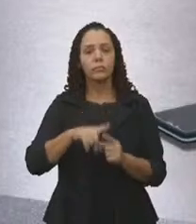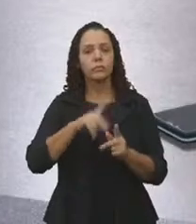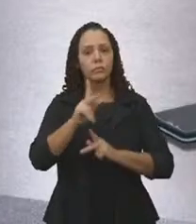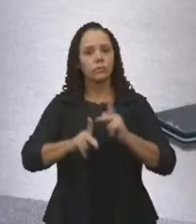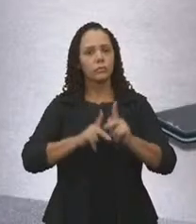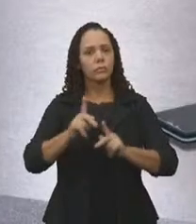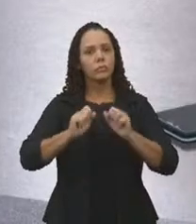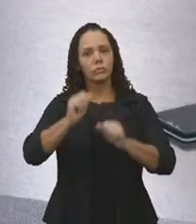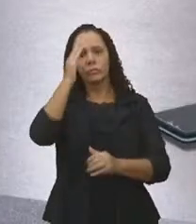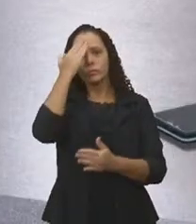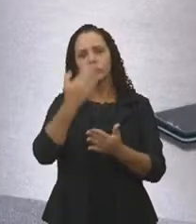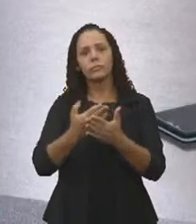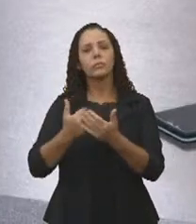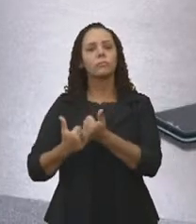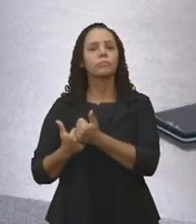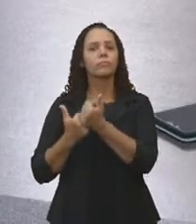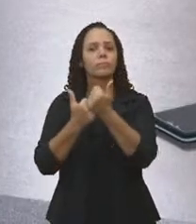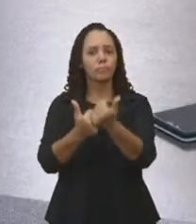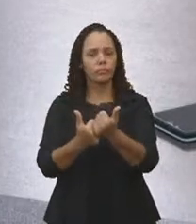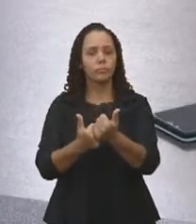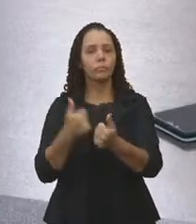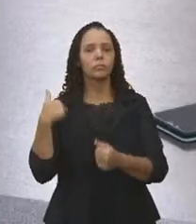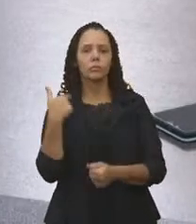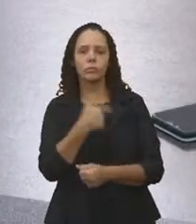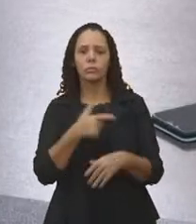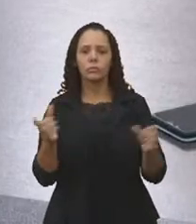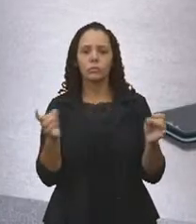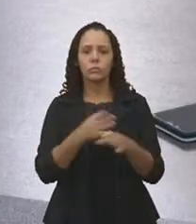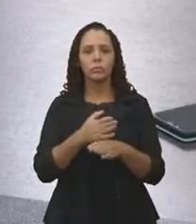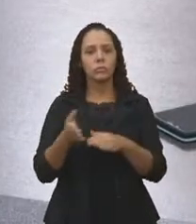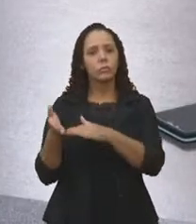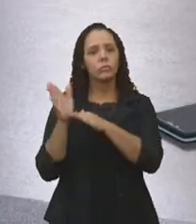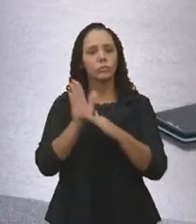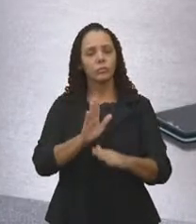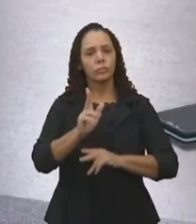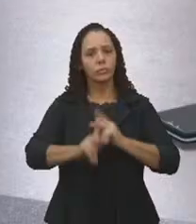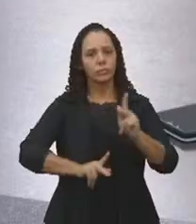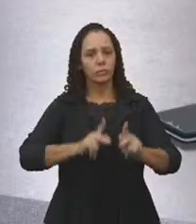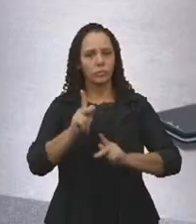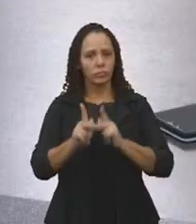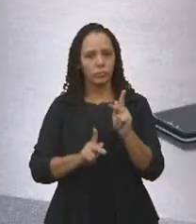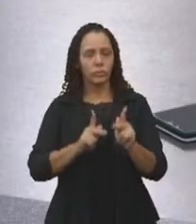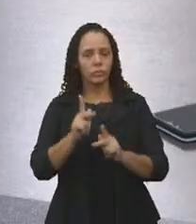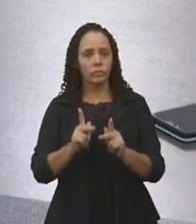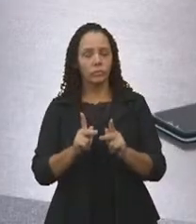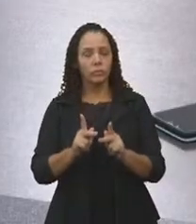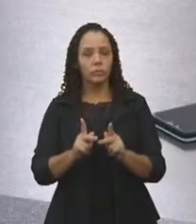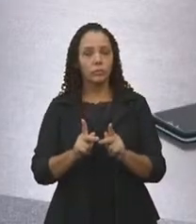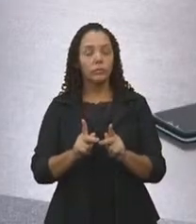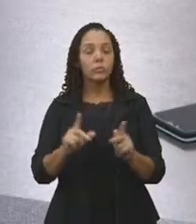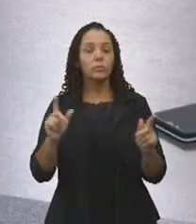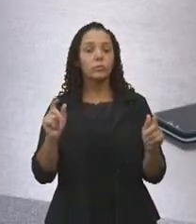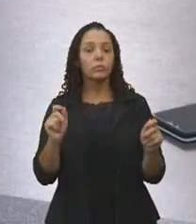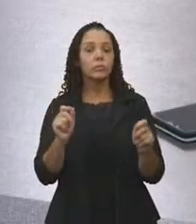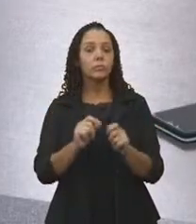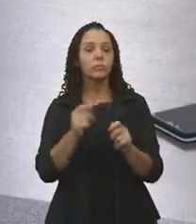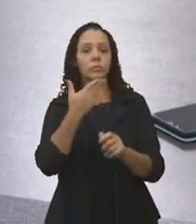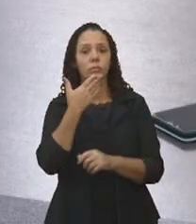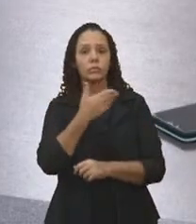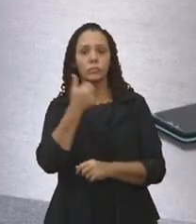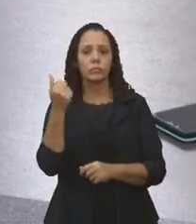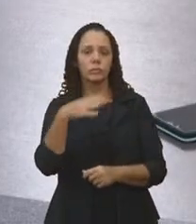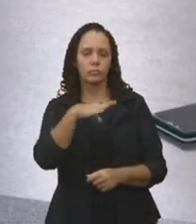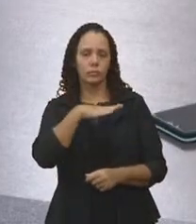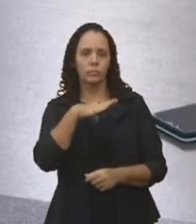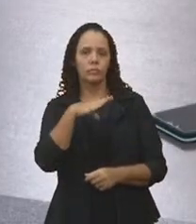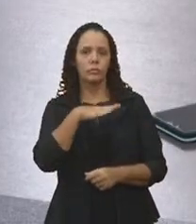com esse vereador Valmir. Estamos aí para trabalhar para o povo e fazer o que é melhor para a nossa